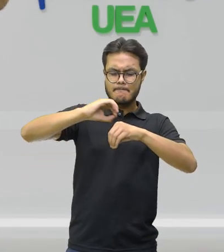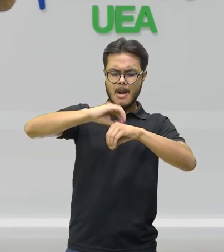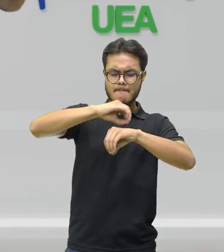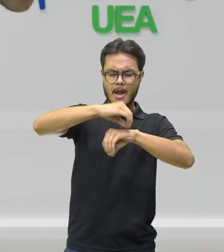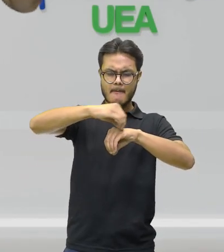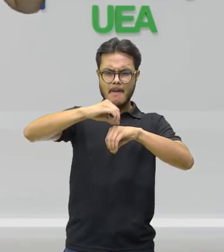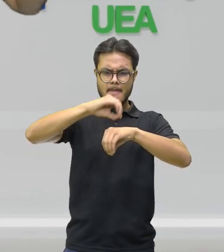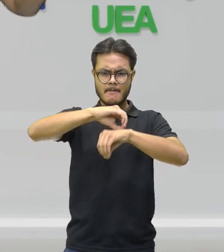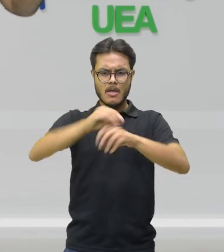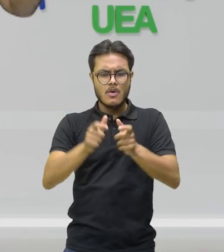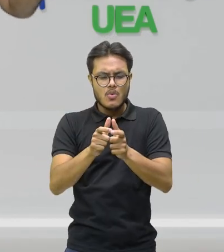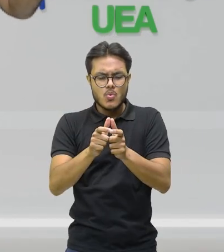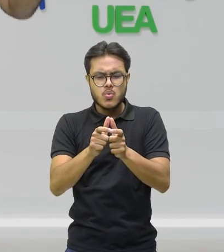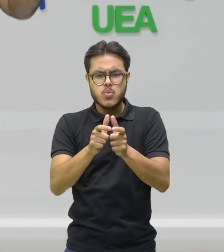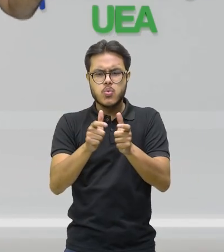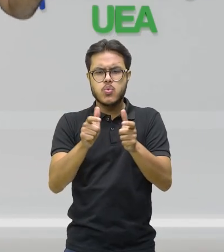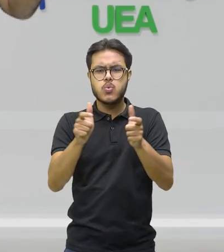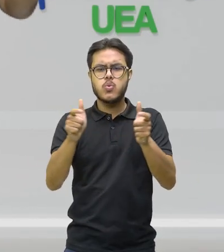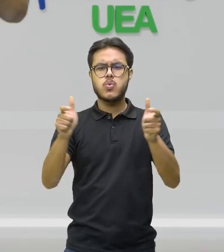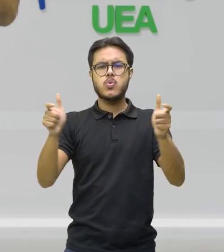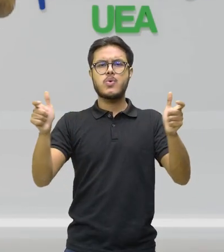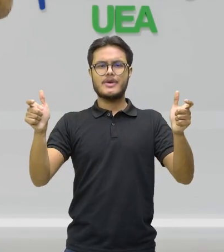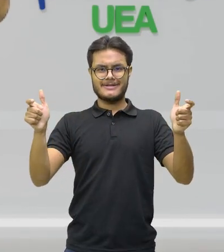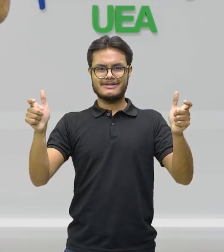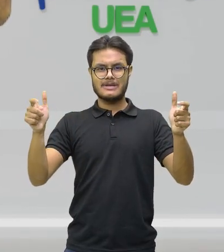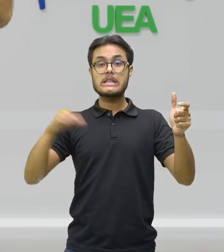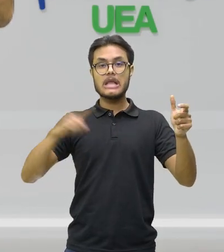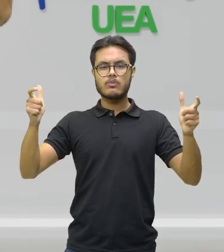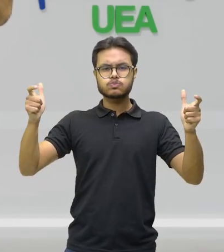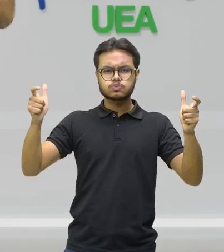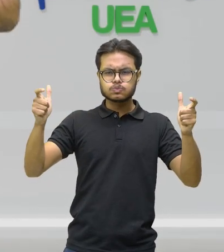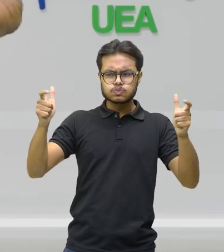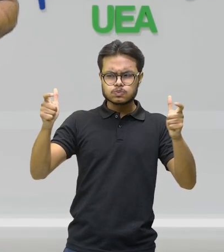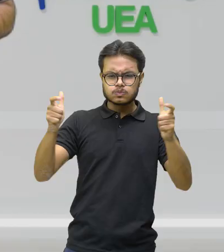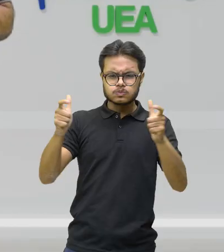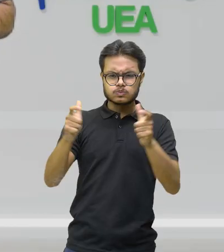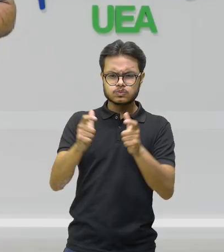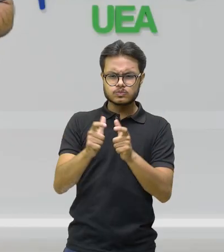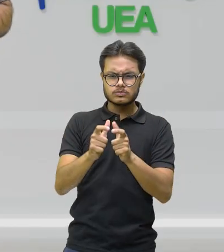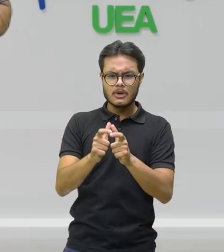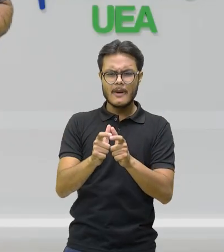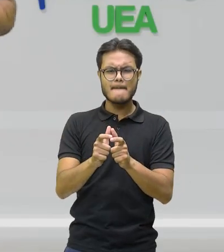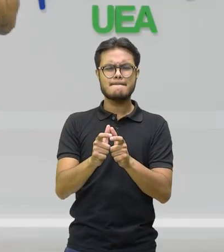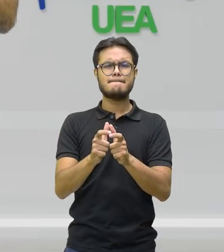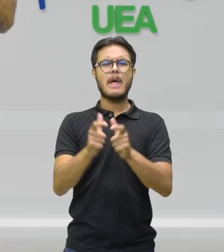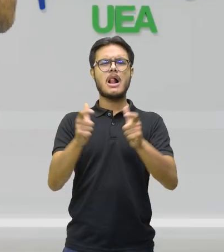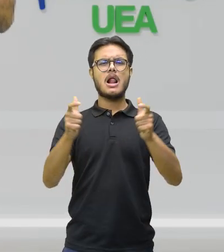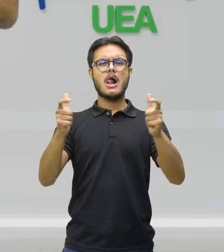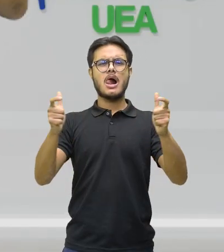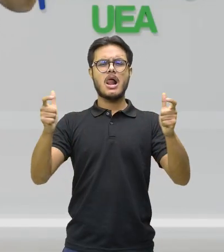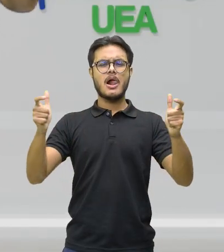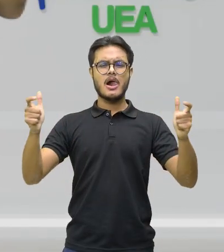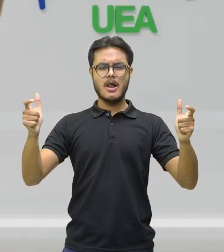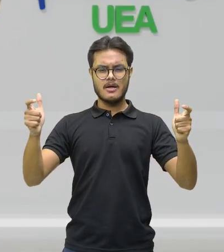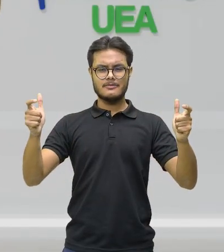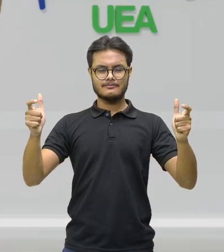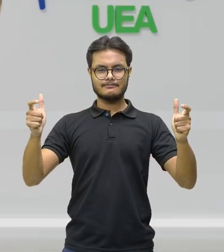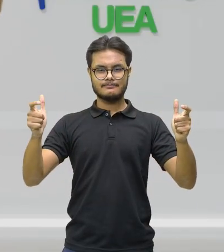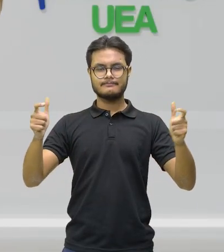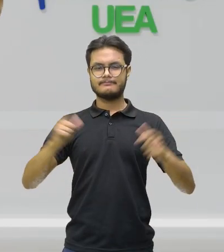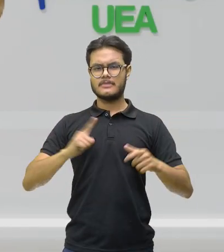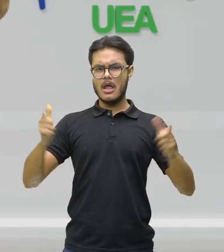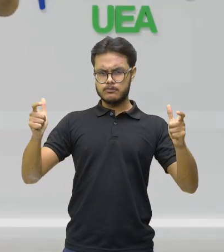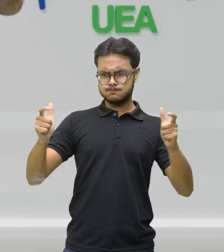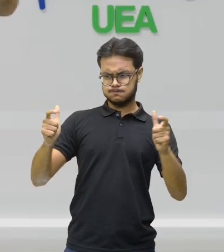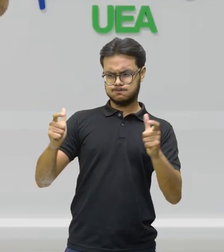e descompressão quando essas moléculas se afastam. É importante lembrar também que tem uma característica legalzinha para o som. E qual seria? Não há